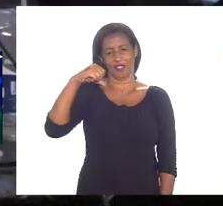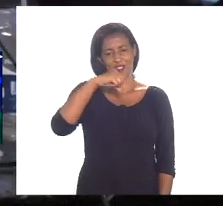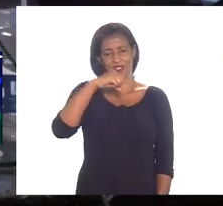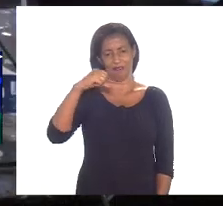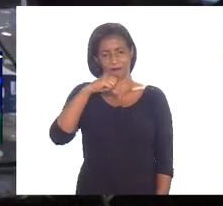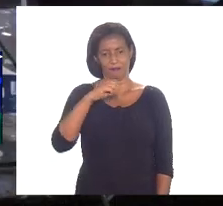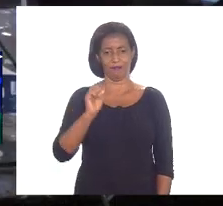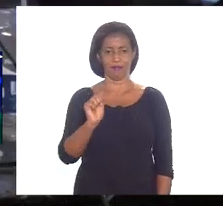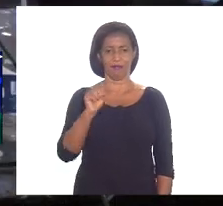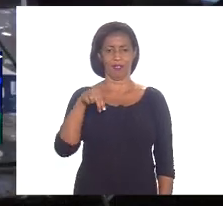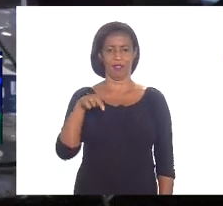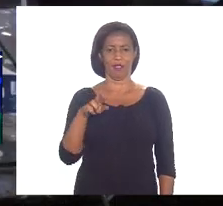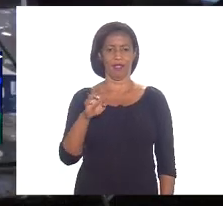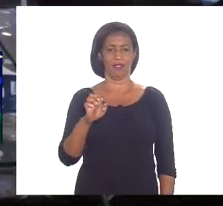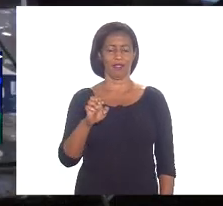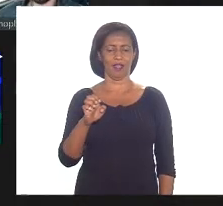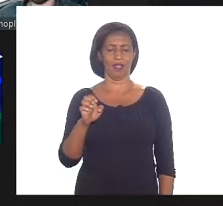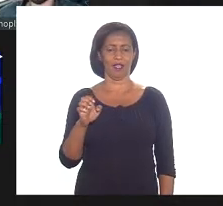à